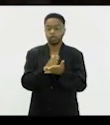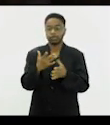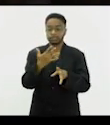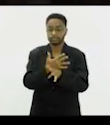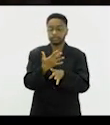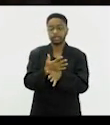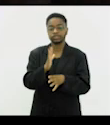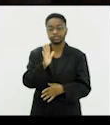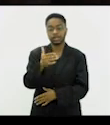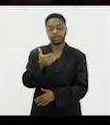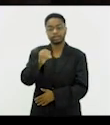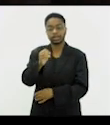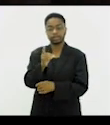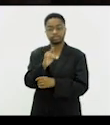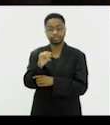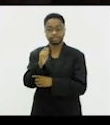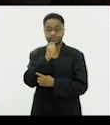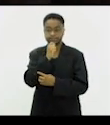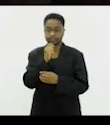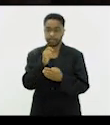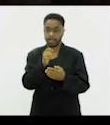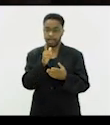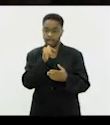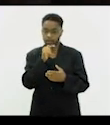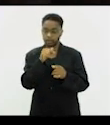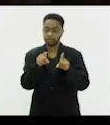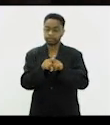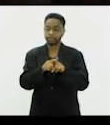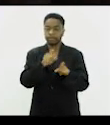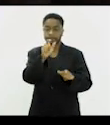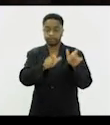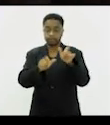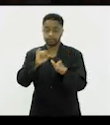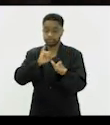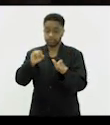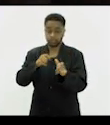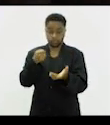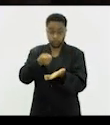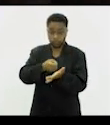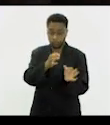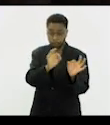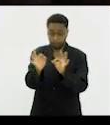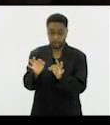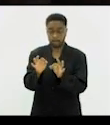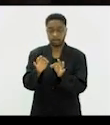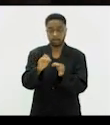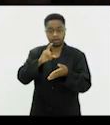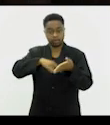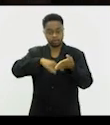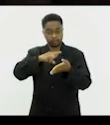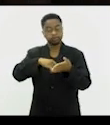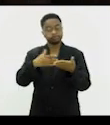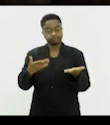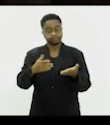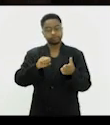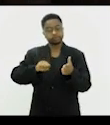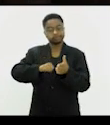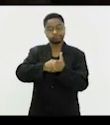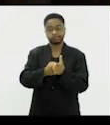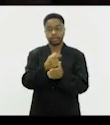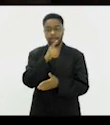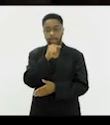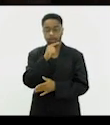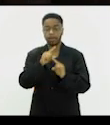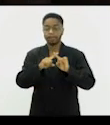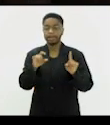dias faltando água. E se o usuário, por algum motivo, deixar de pagar a sua conta é cortada. Mas quando